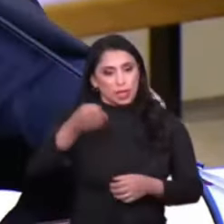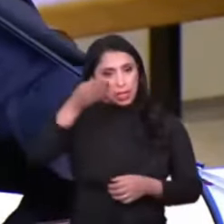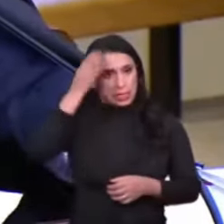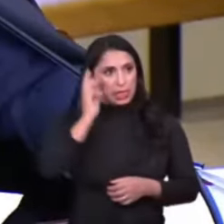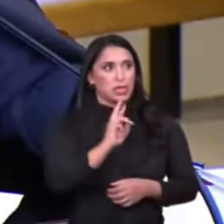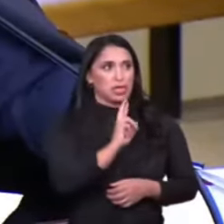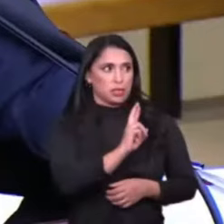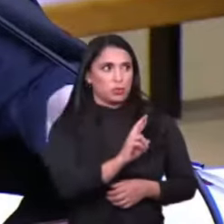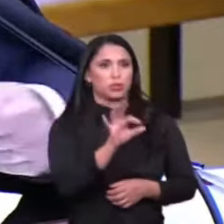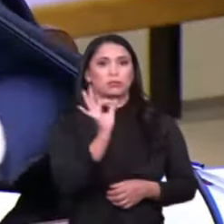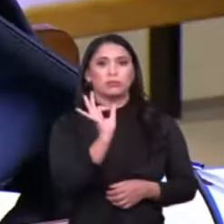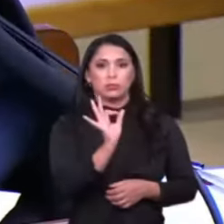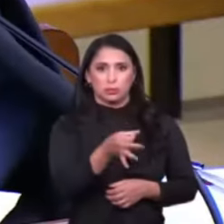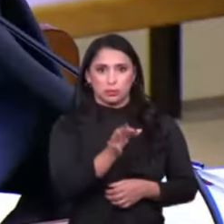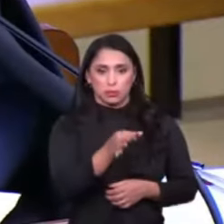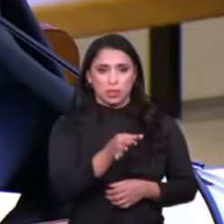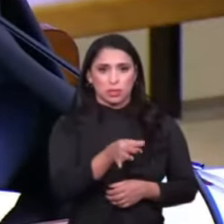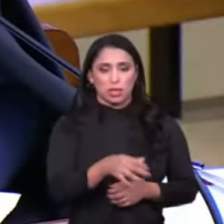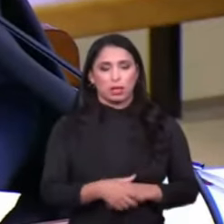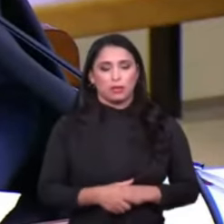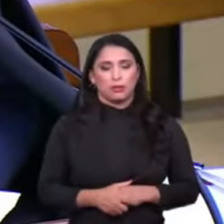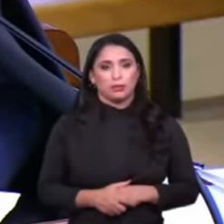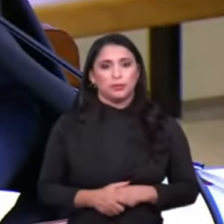responde, exato.